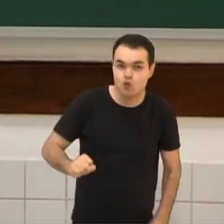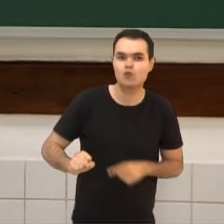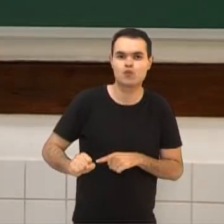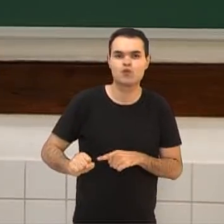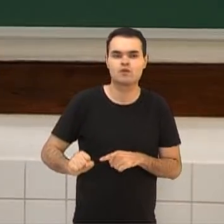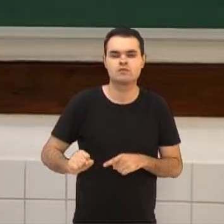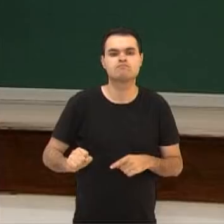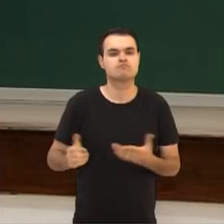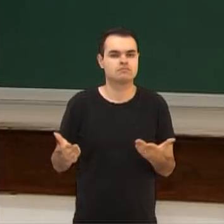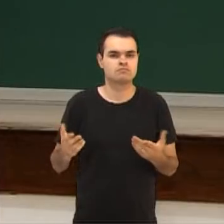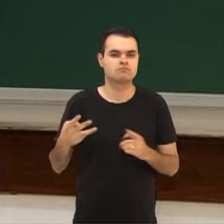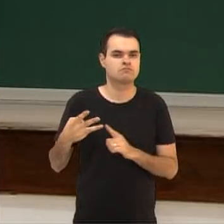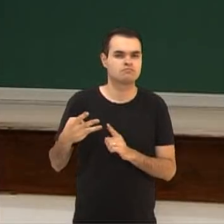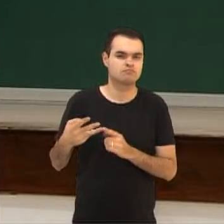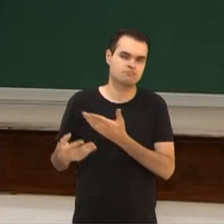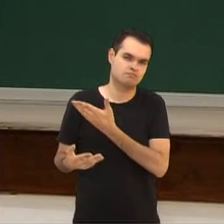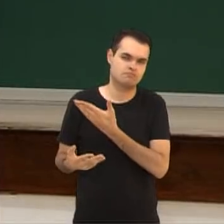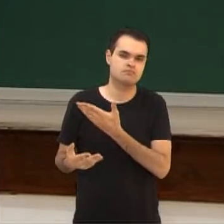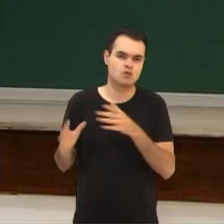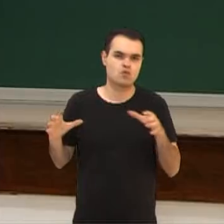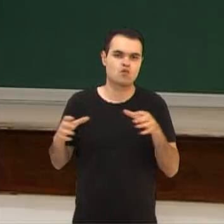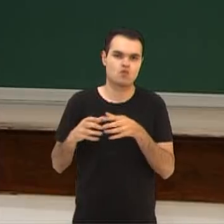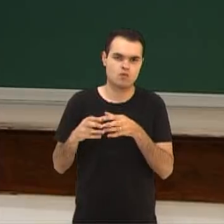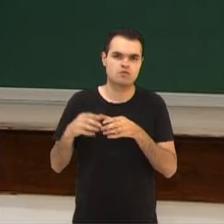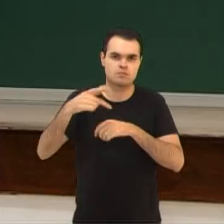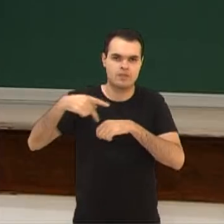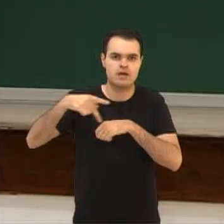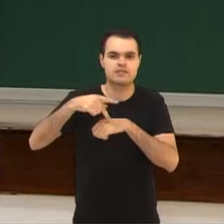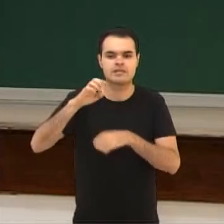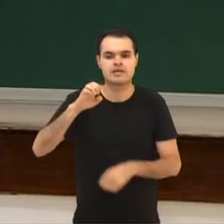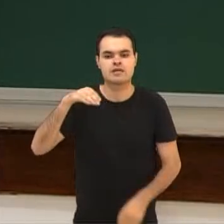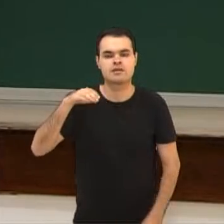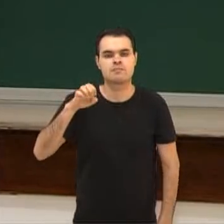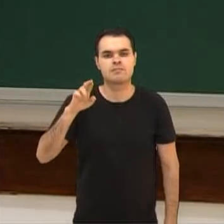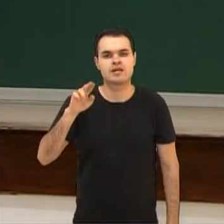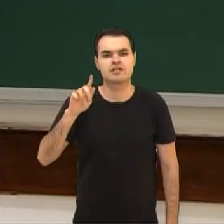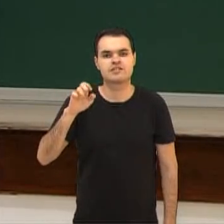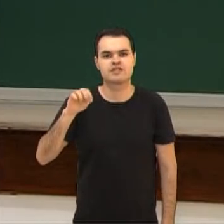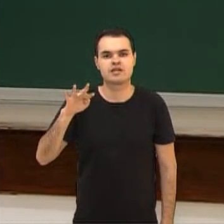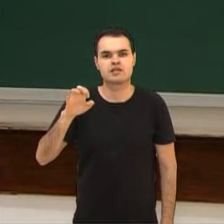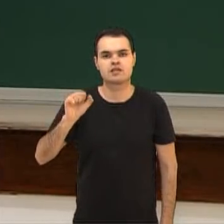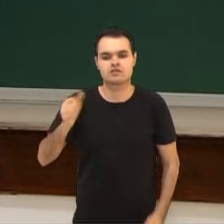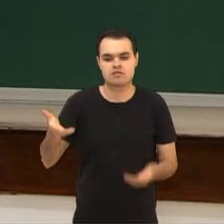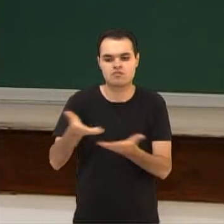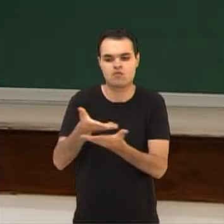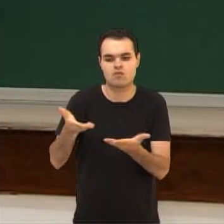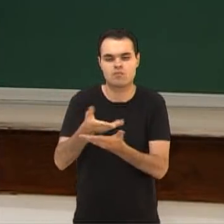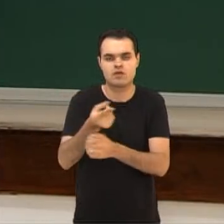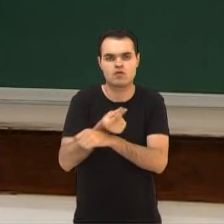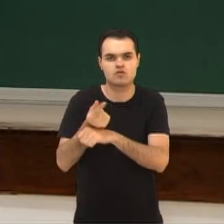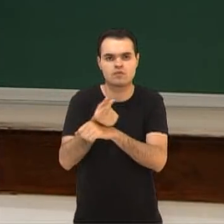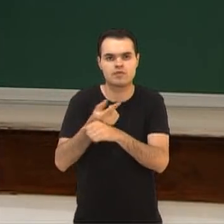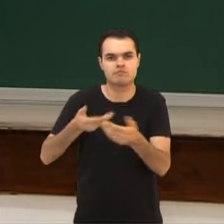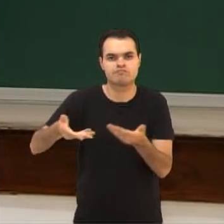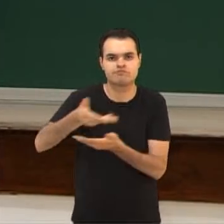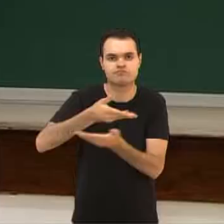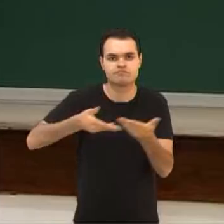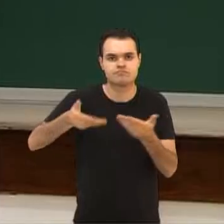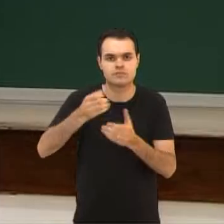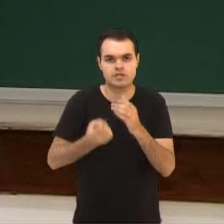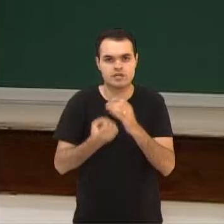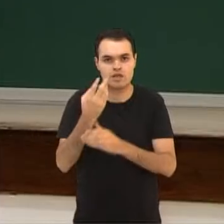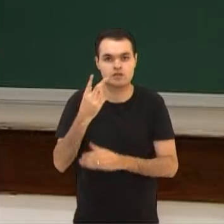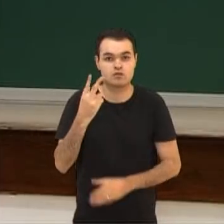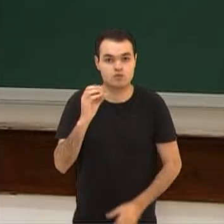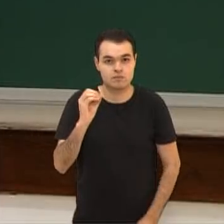Então, muito tranquilo. Grupo dos países emergentes, grupo para cooperação econômica entre eles. Ok? Criado em